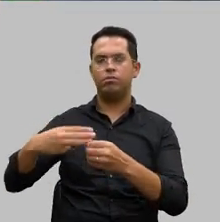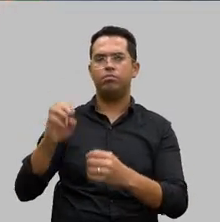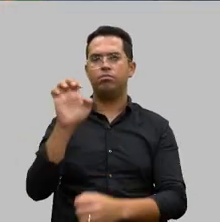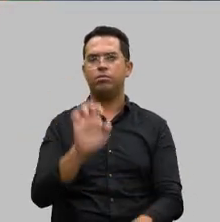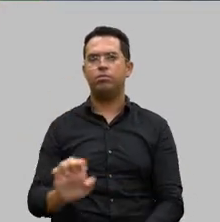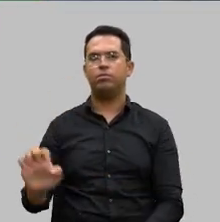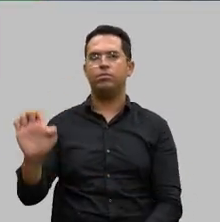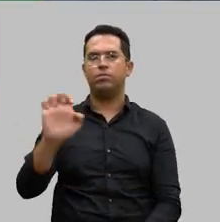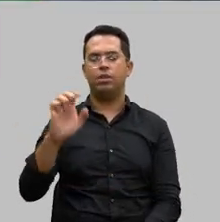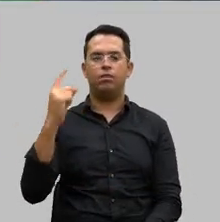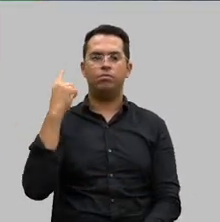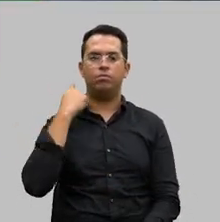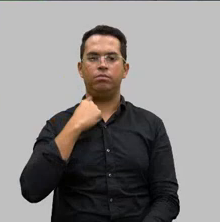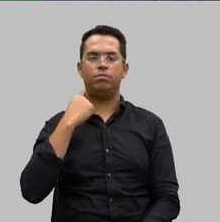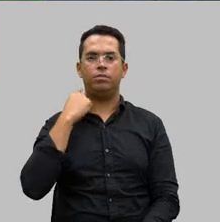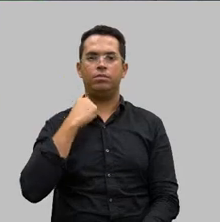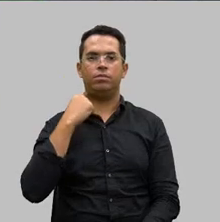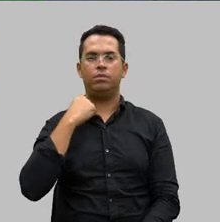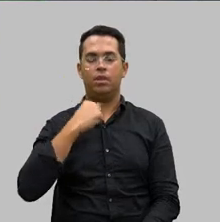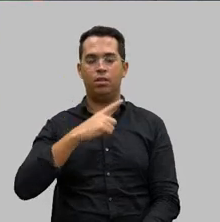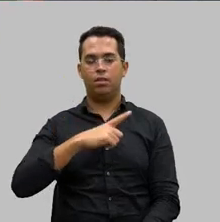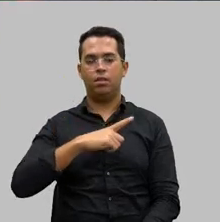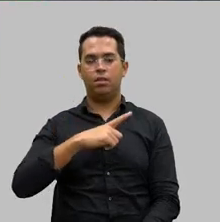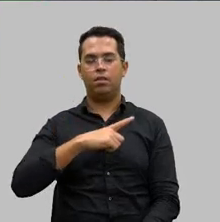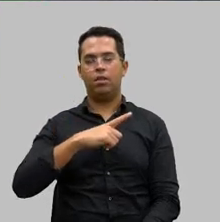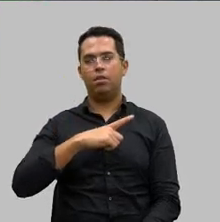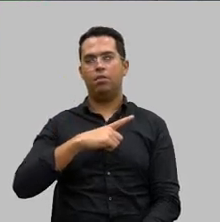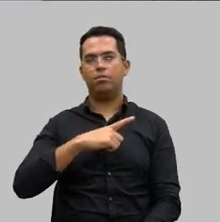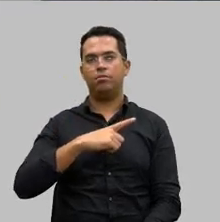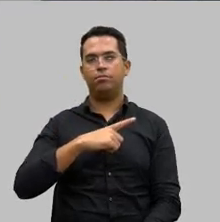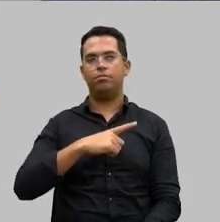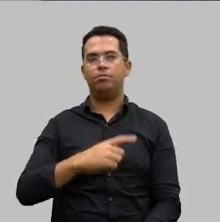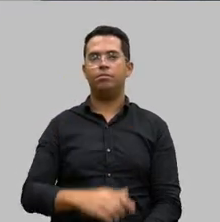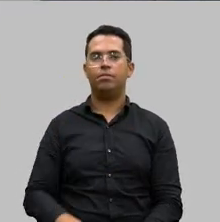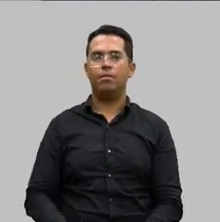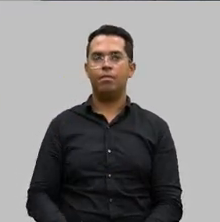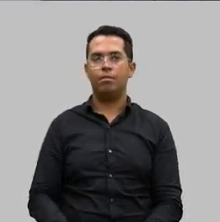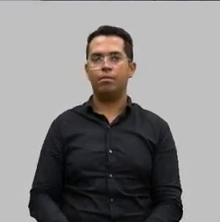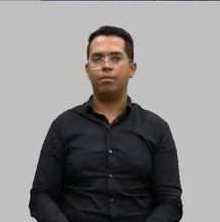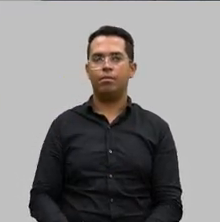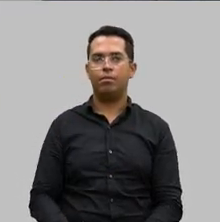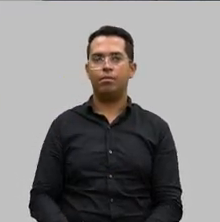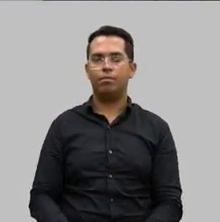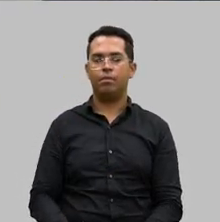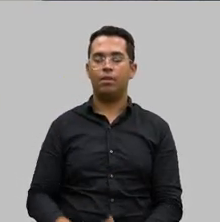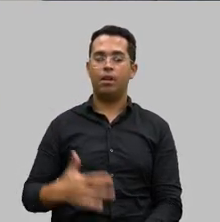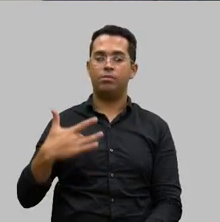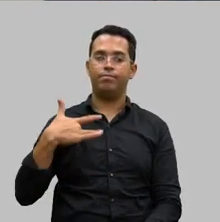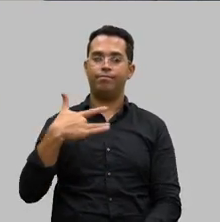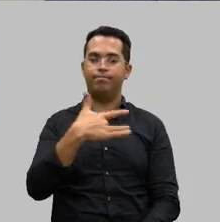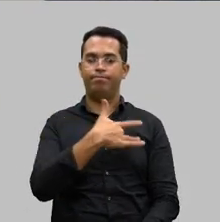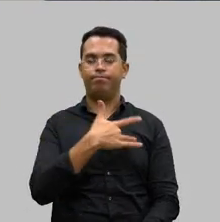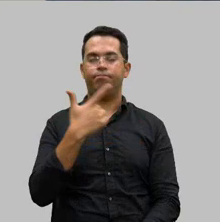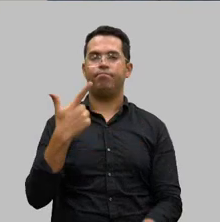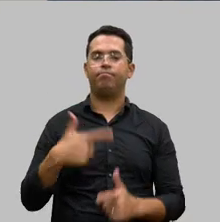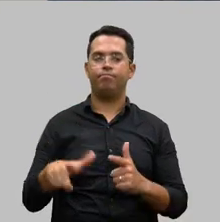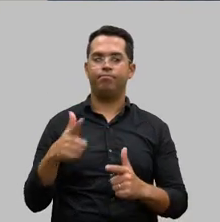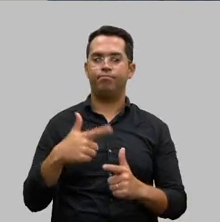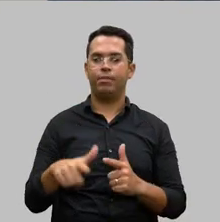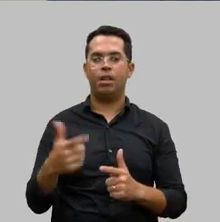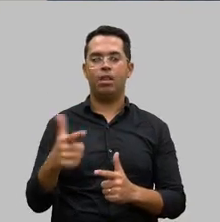a gente tem principalmente a atenção primária na saúde a gente não recebe